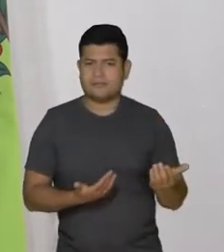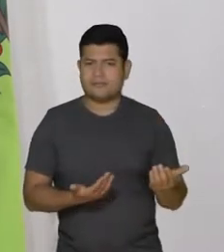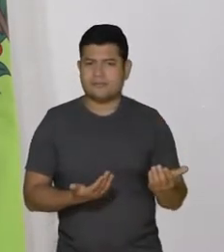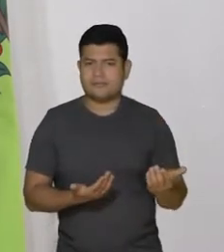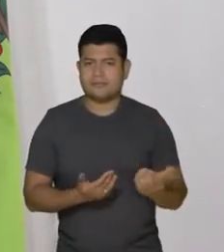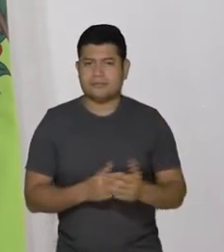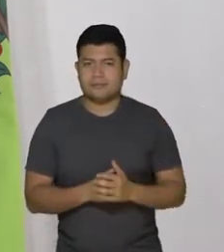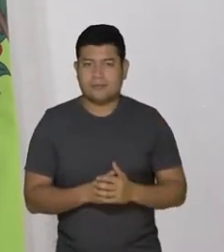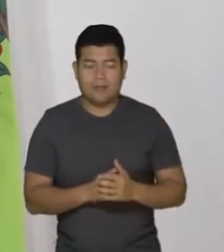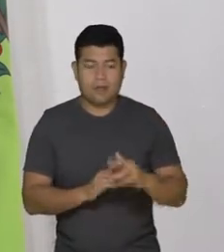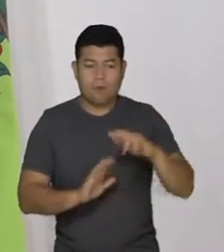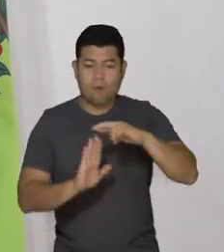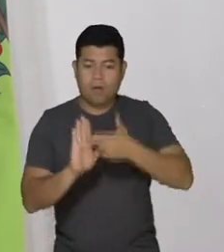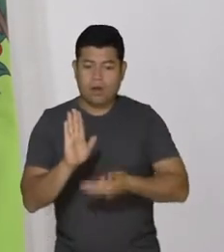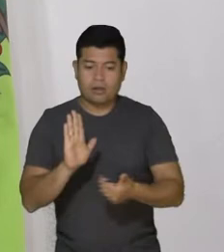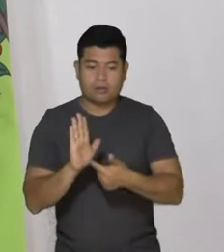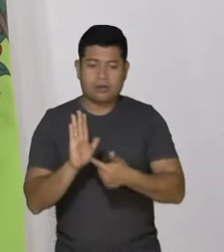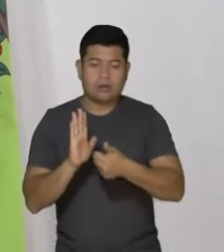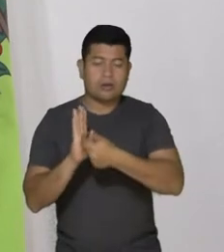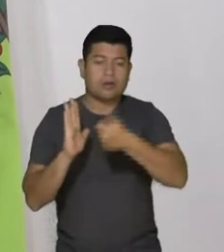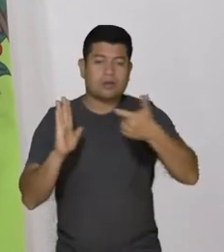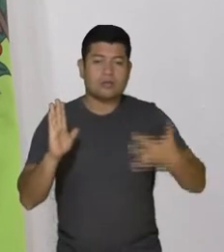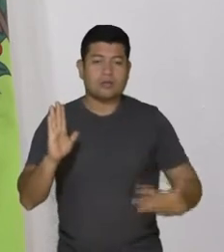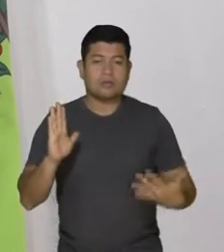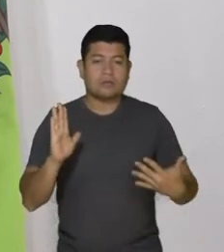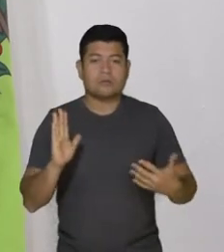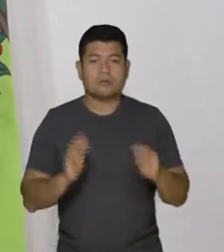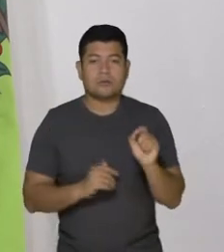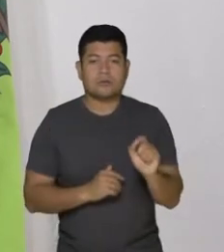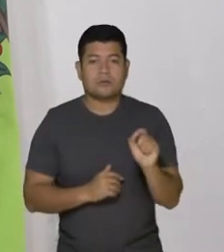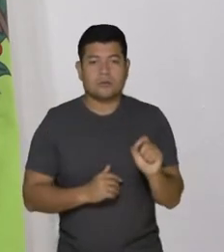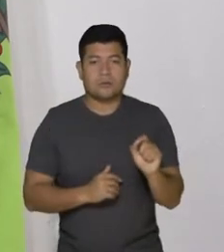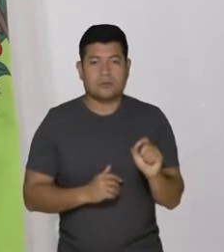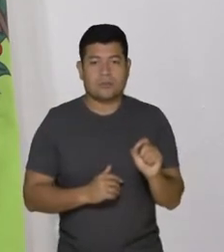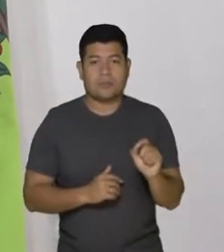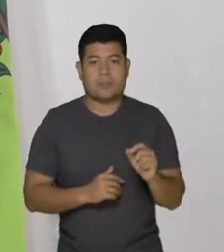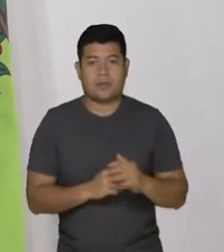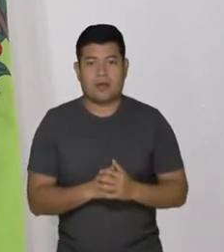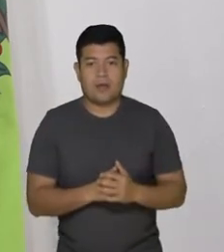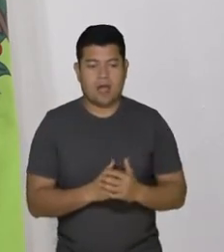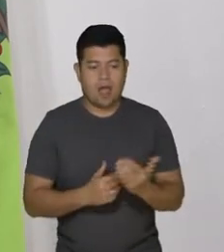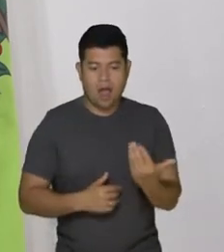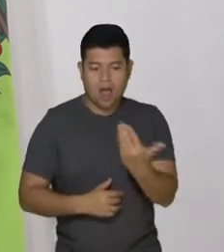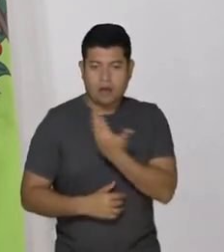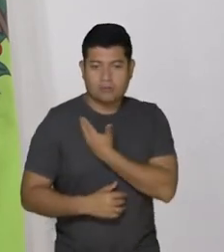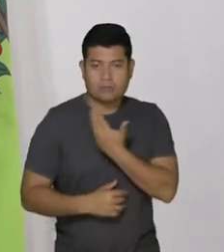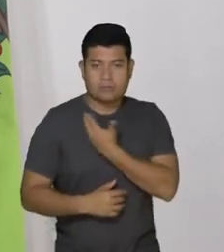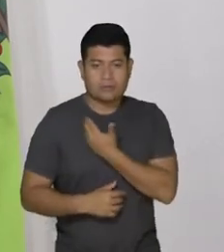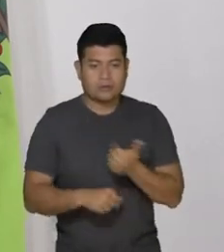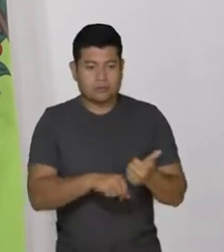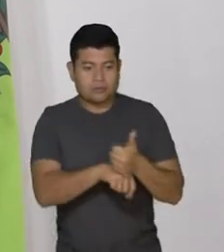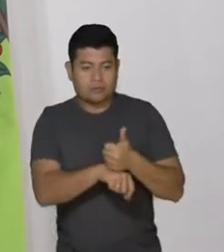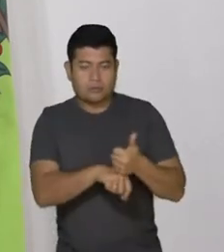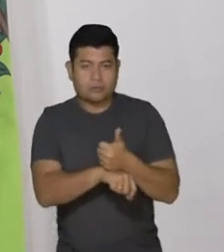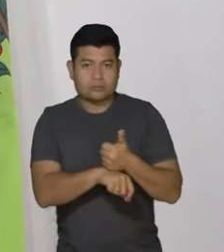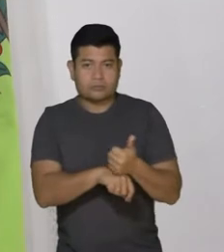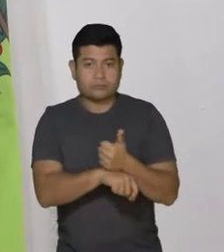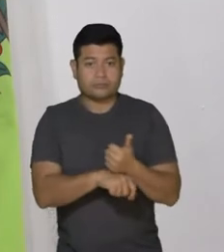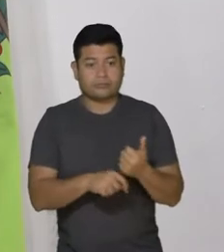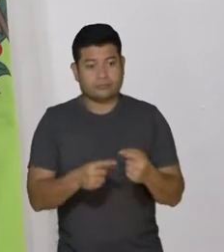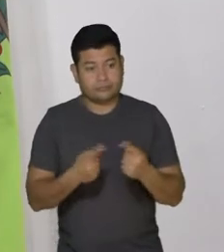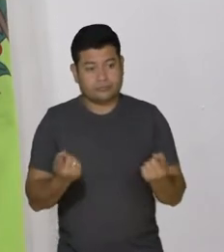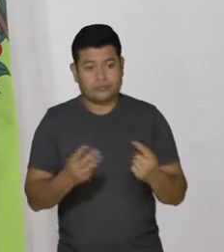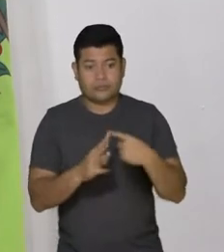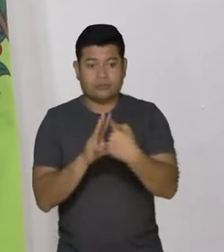o relatório diz que além da amizade profissional afinal de contas os